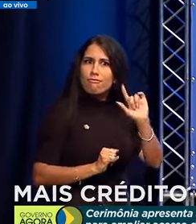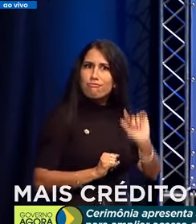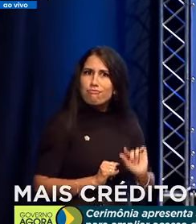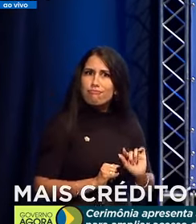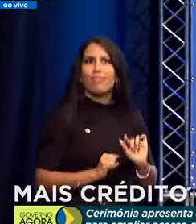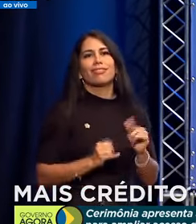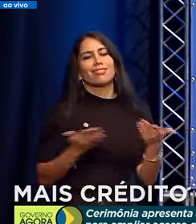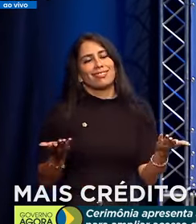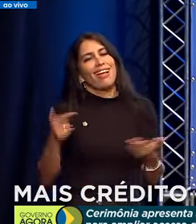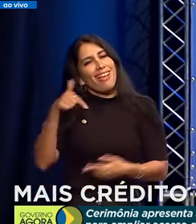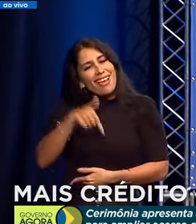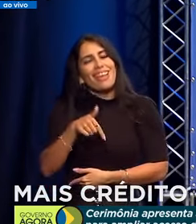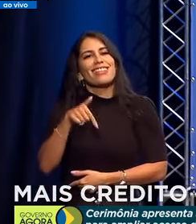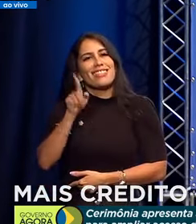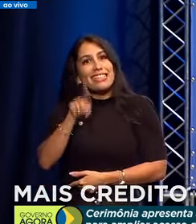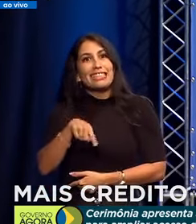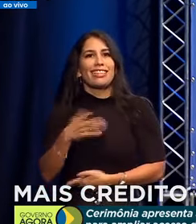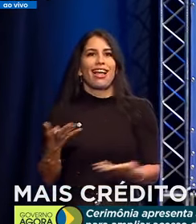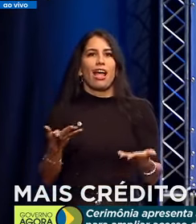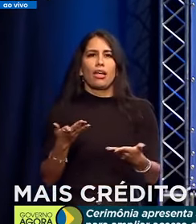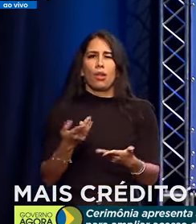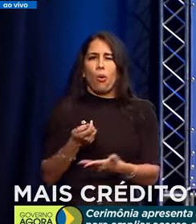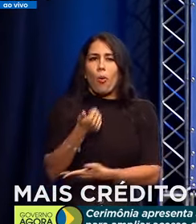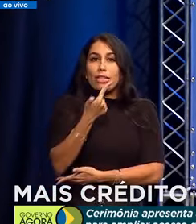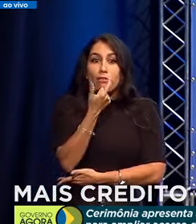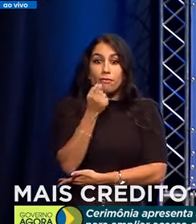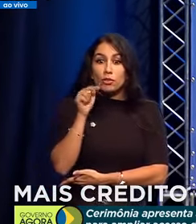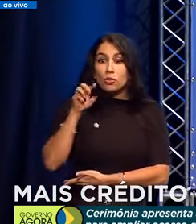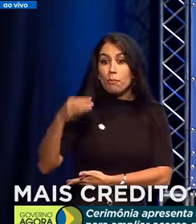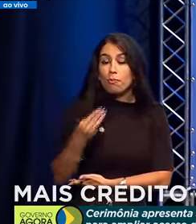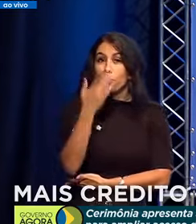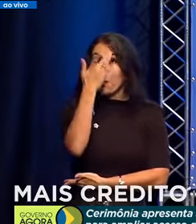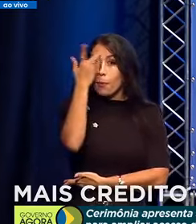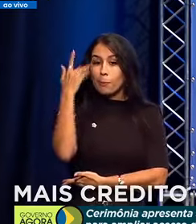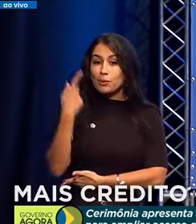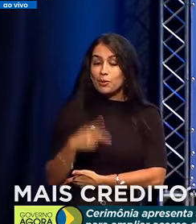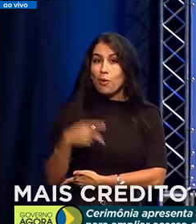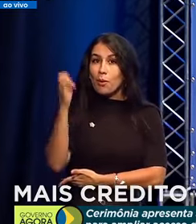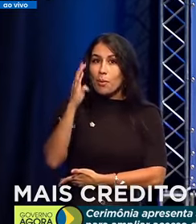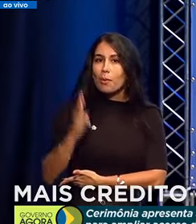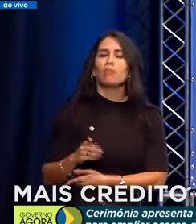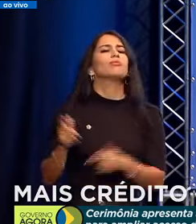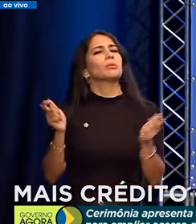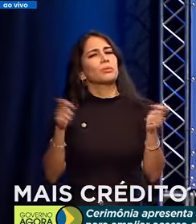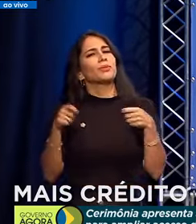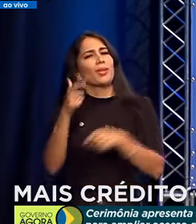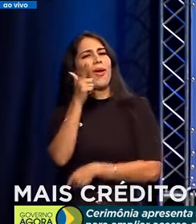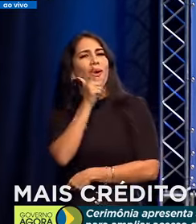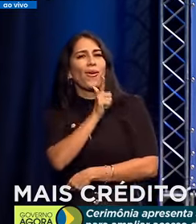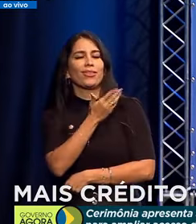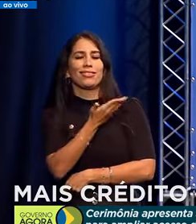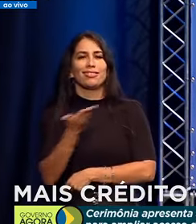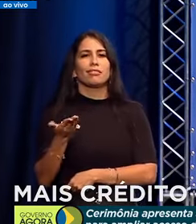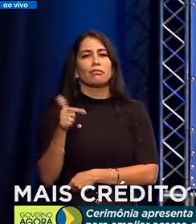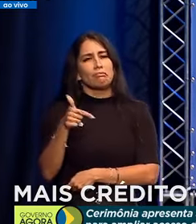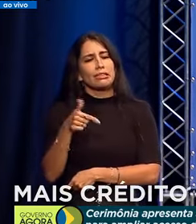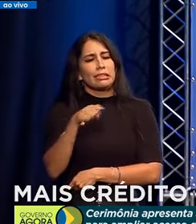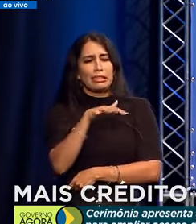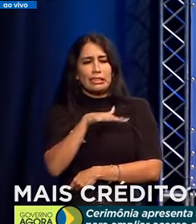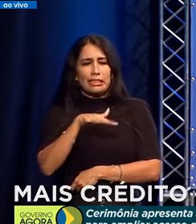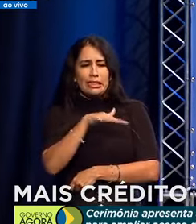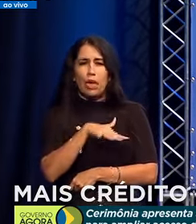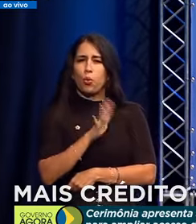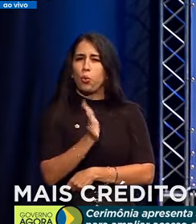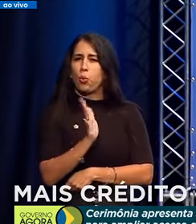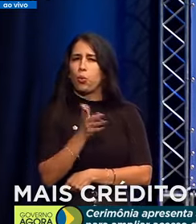de FGTS. Quase 20 milhões de trabalhadores brasileiros já fazem uso dessa modalidade. Esse mercado já gerou